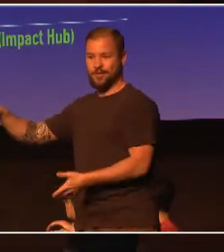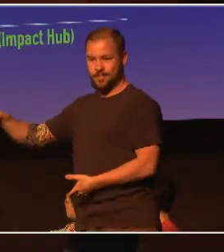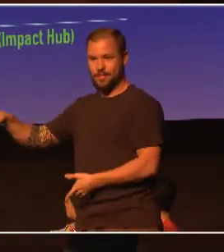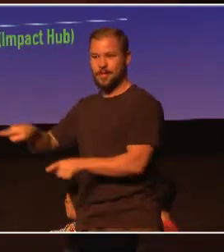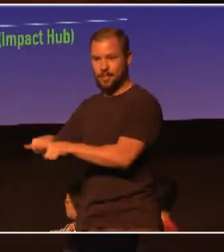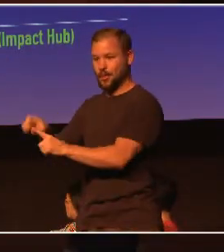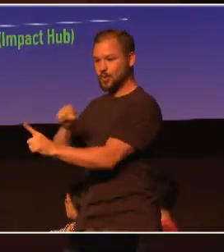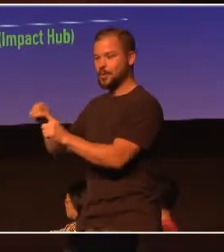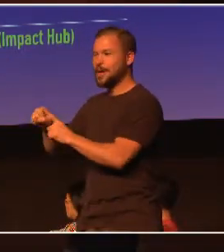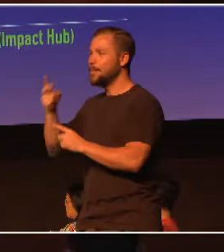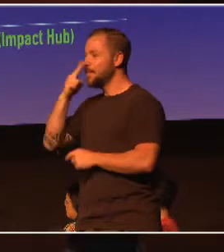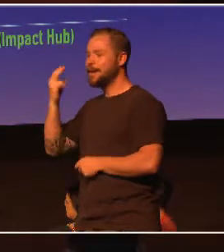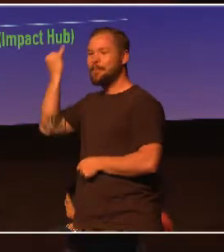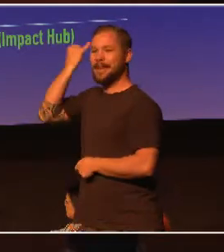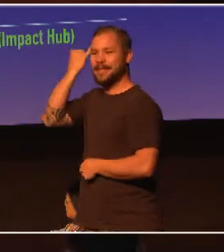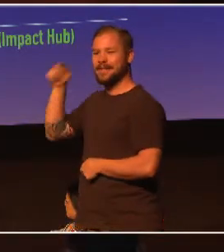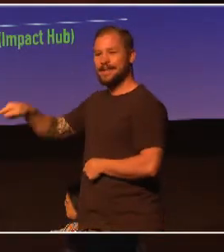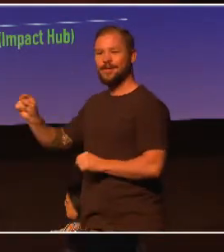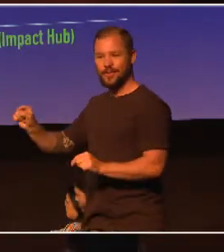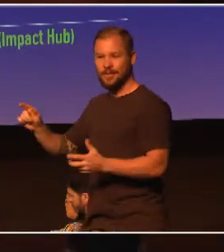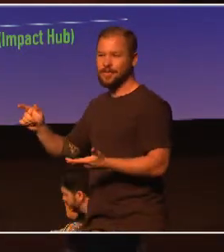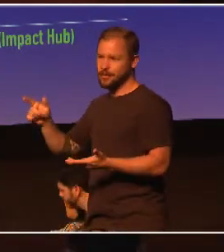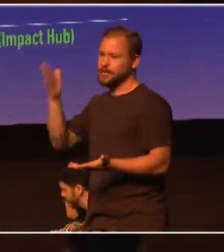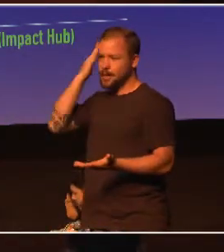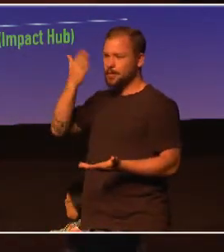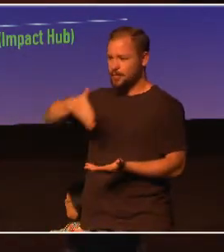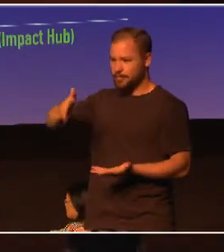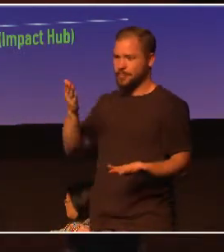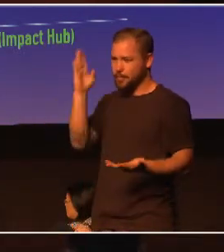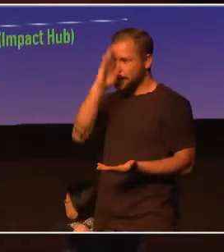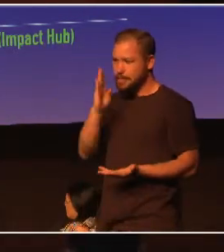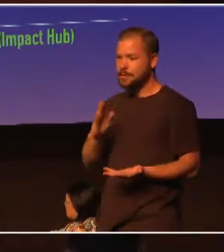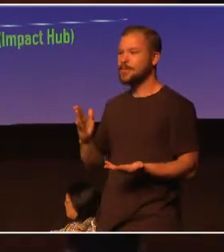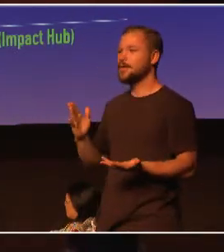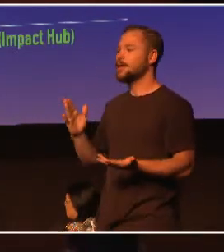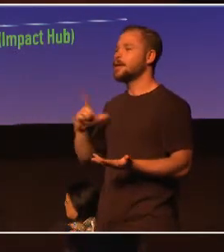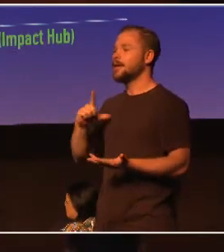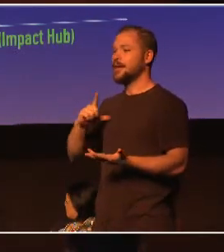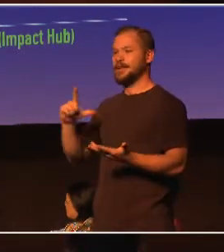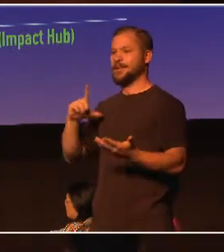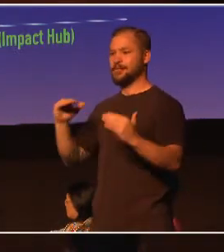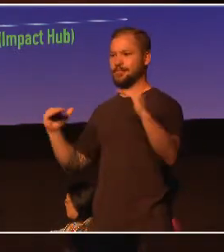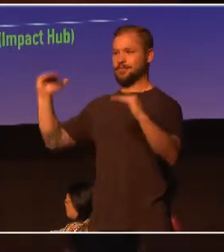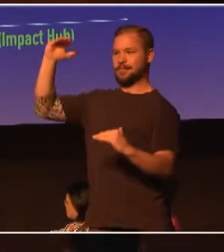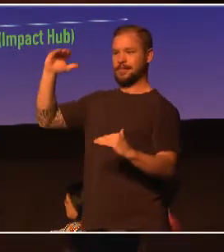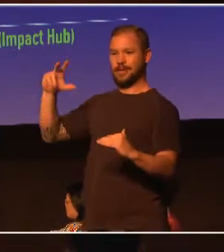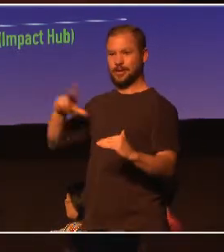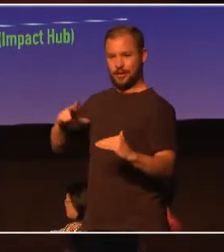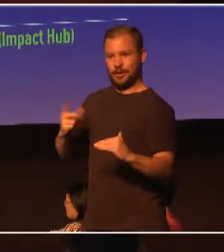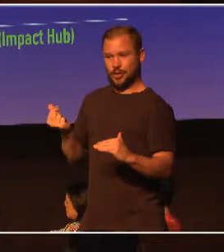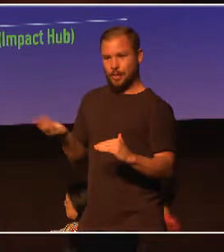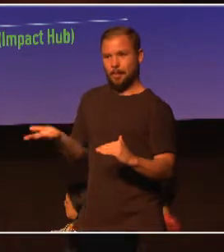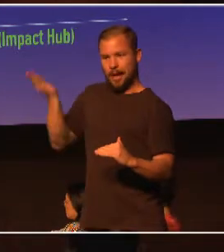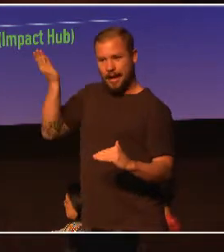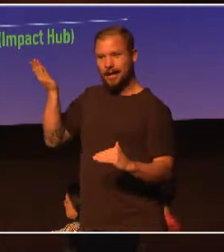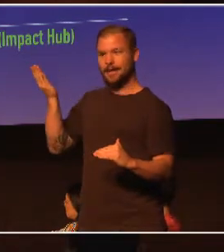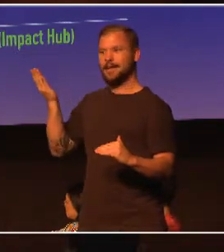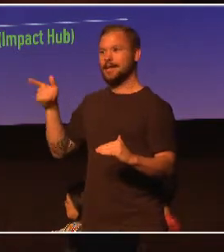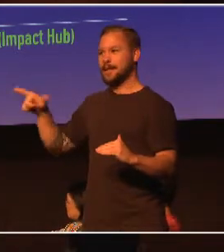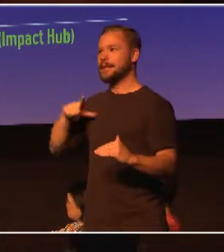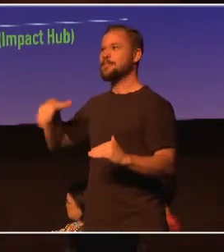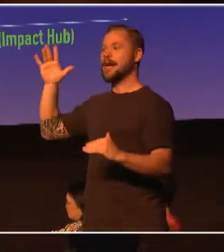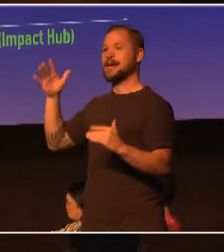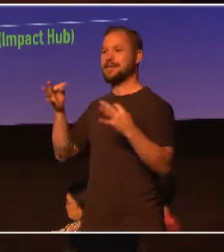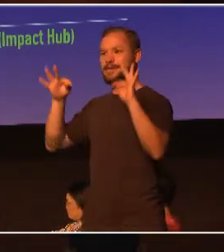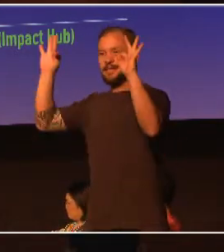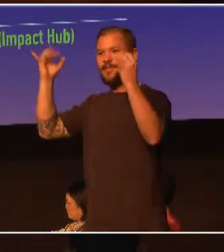social muito grande no Brasil, né, a gente sabe muito bem disso, onde as pessoas de classe média alta, né, que vivem em círculos